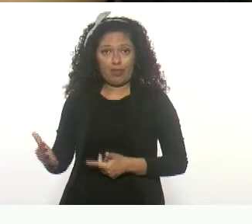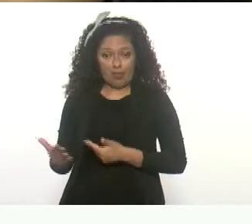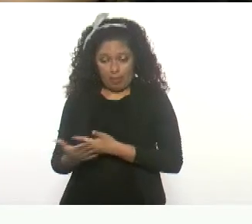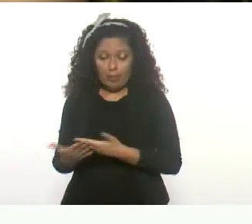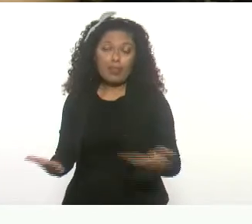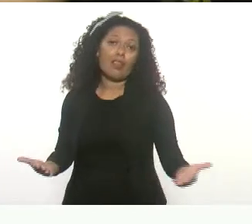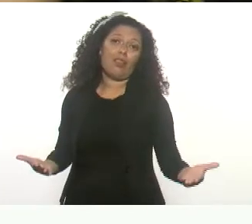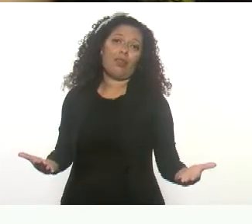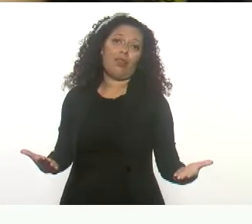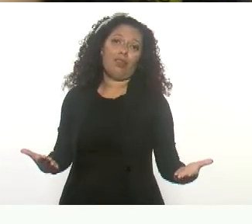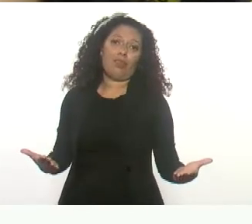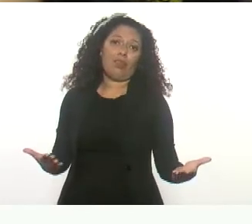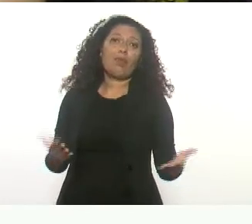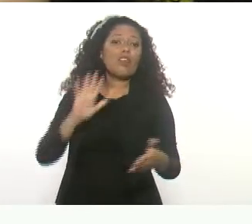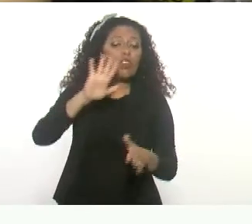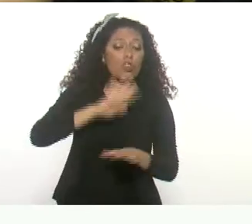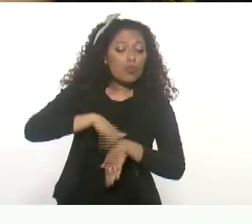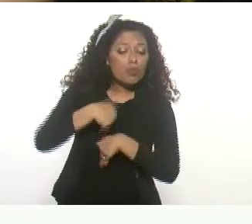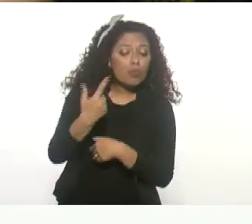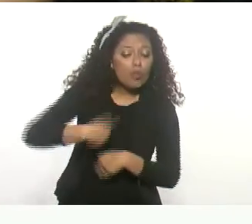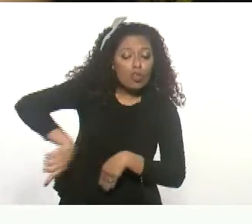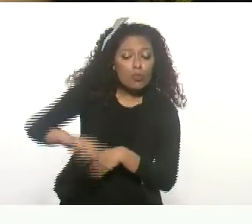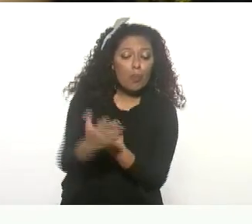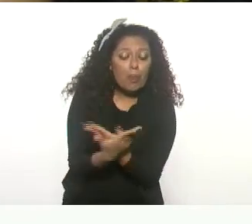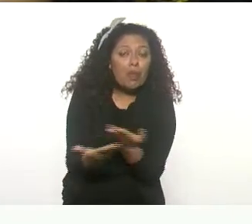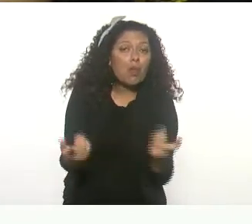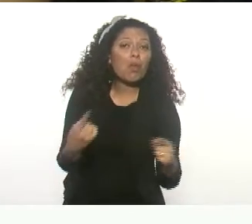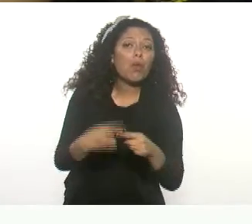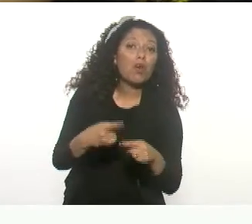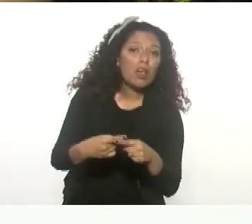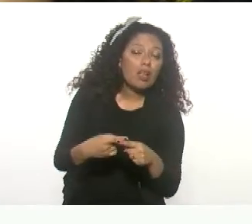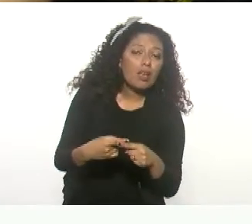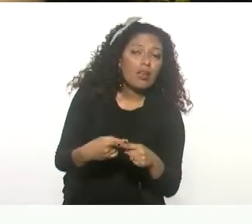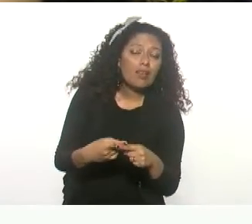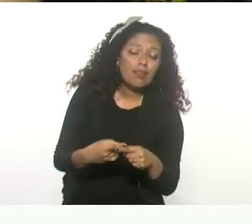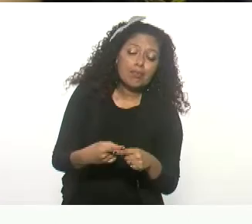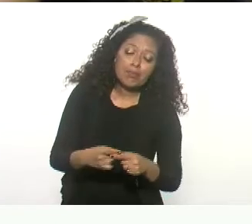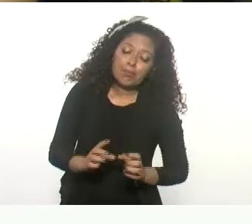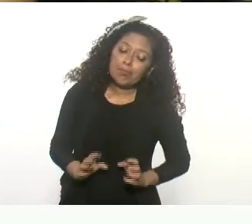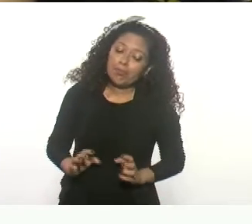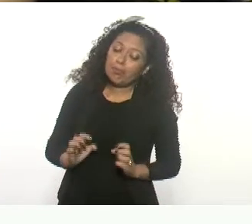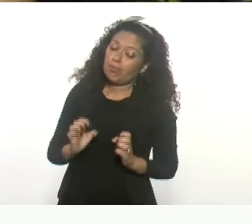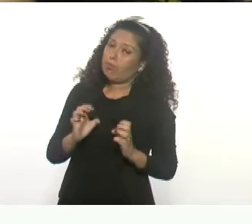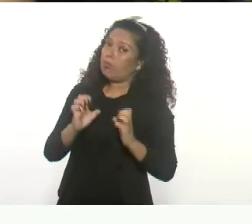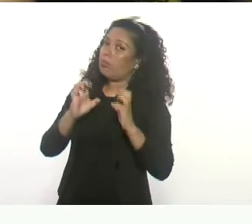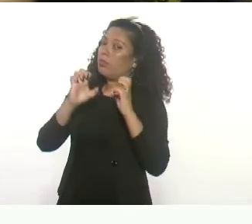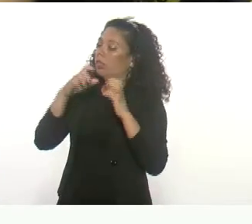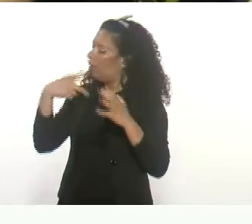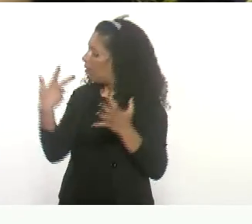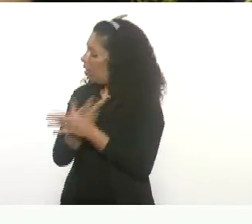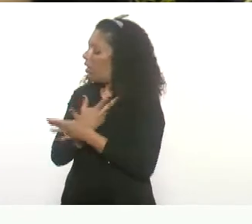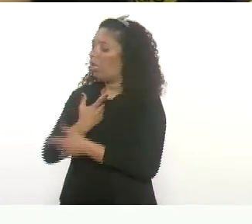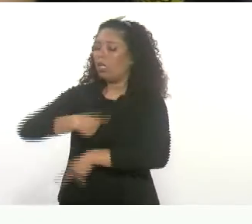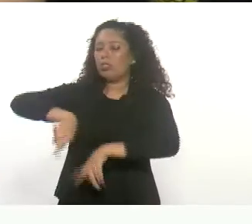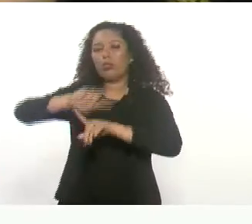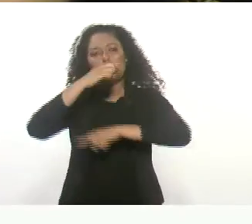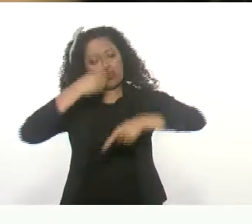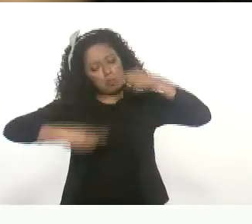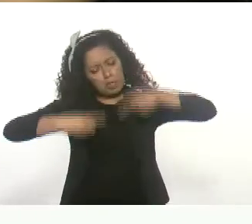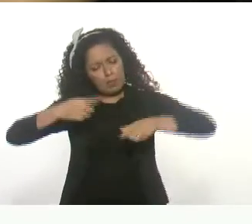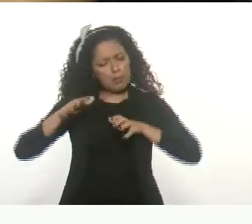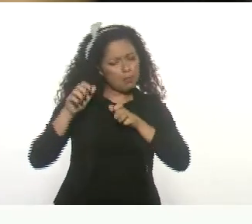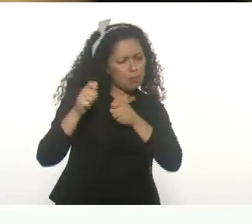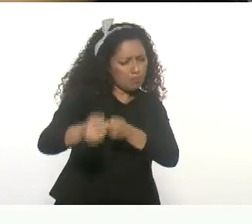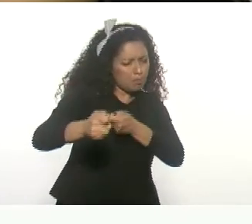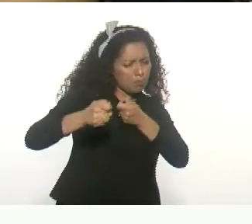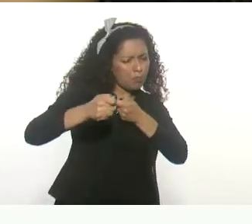picuinhas ideológicas. Não dá para a gente continuar mantendo isso da forma que está. Nós precisamos debater, nós precisamos pressionar